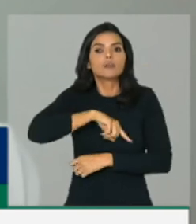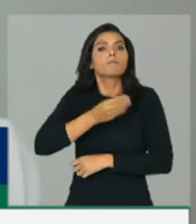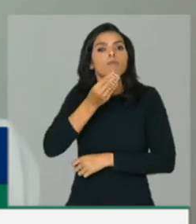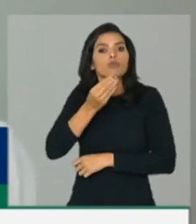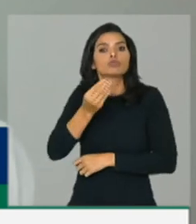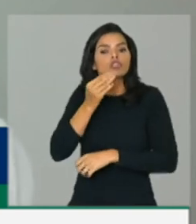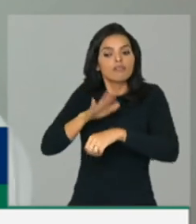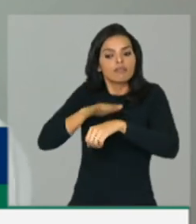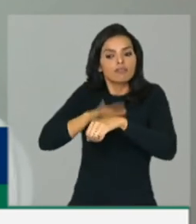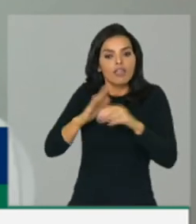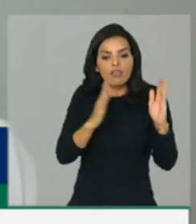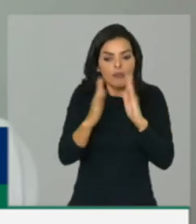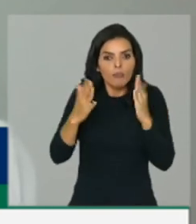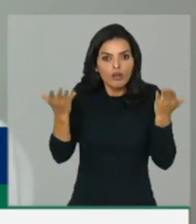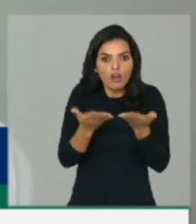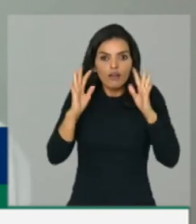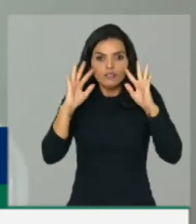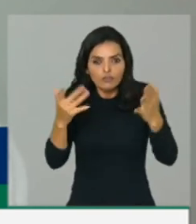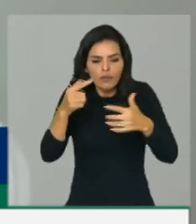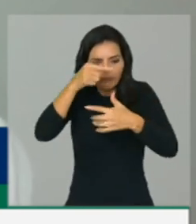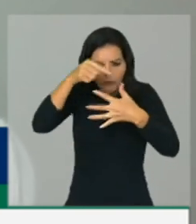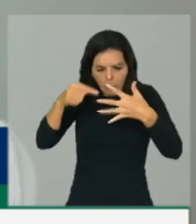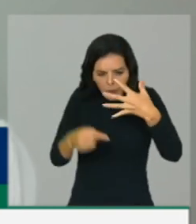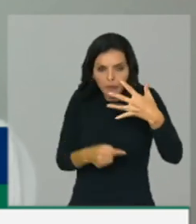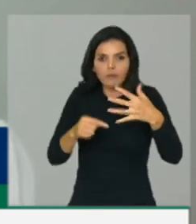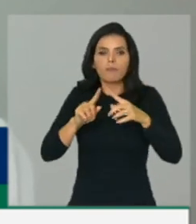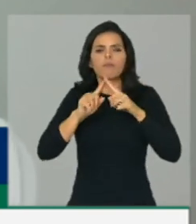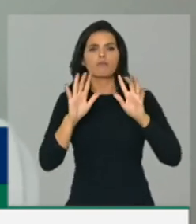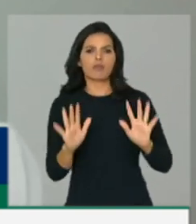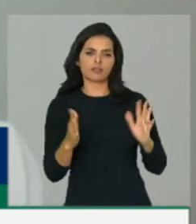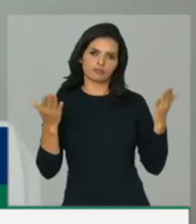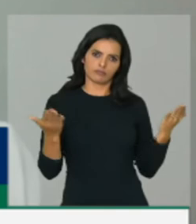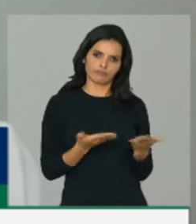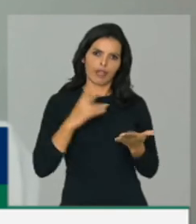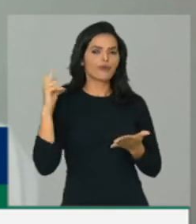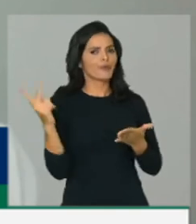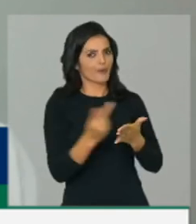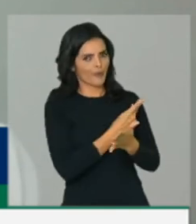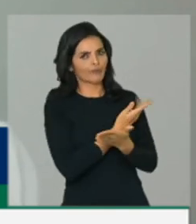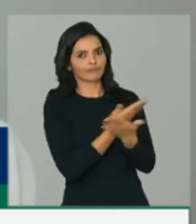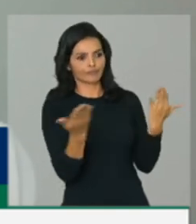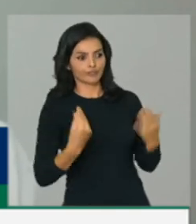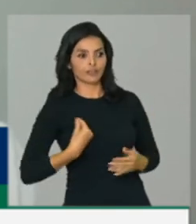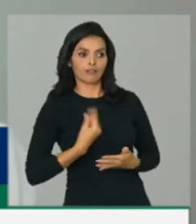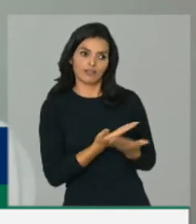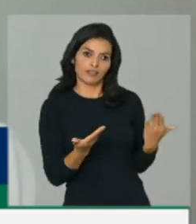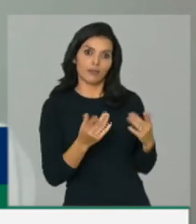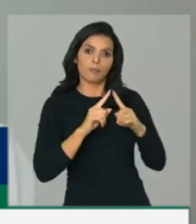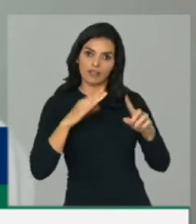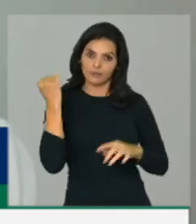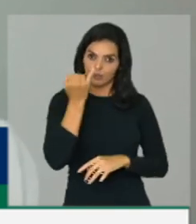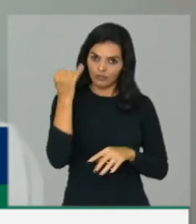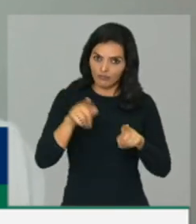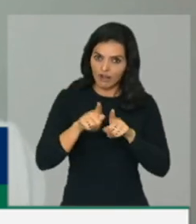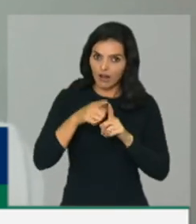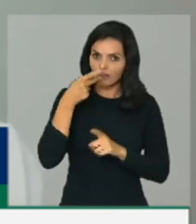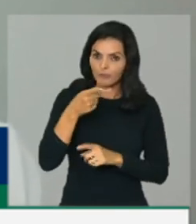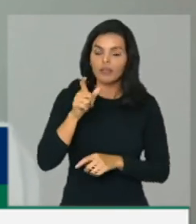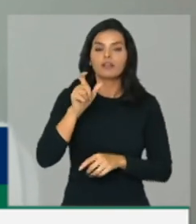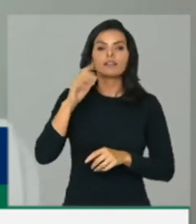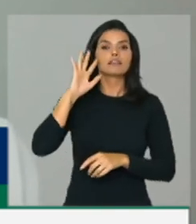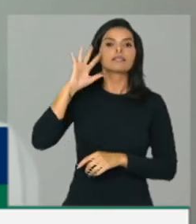esse tempo para resolver essas questões. No entanto, pelo acontecido, estamos aqui. Mas é importante dizer que a nossa